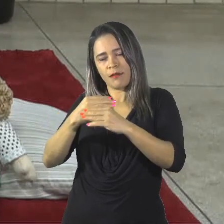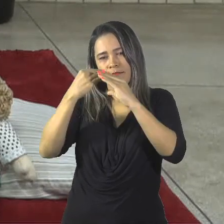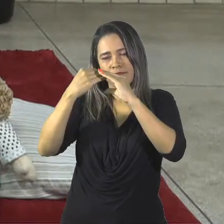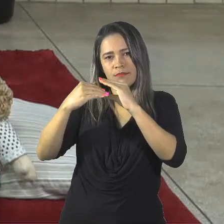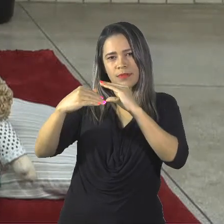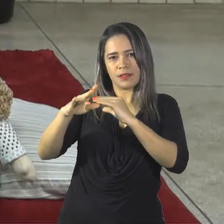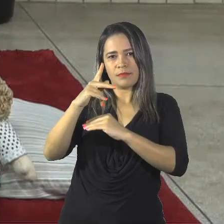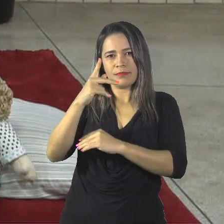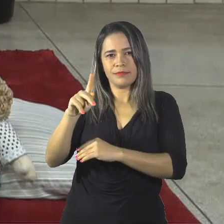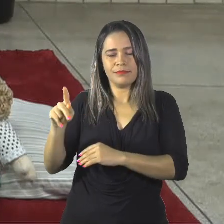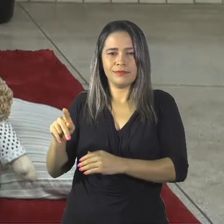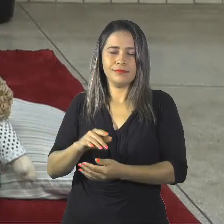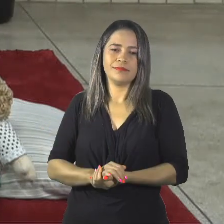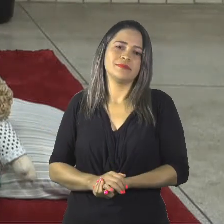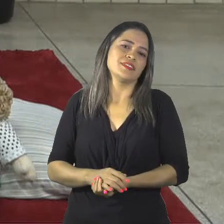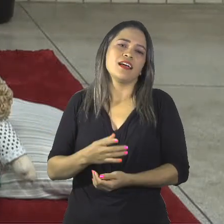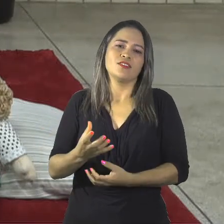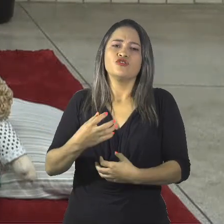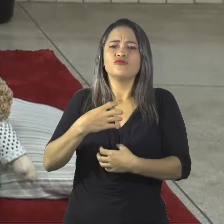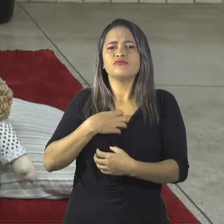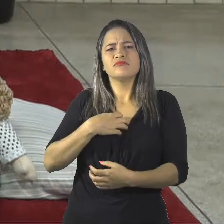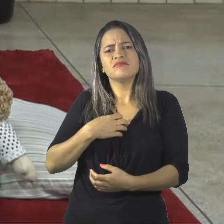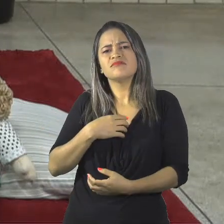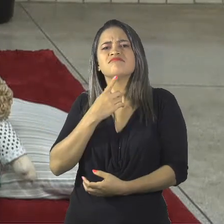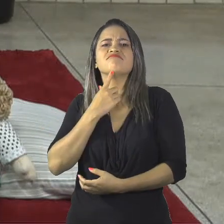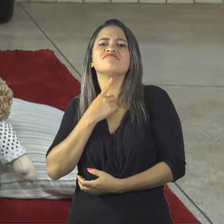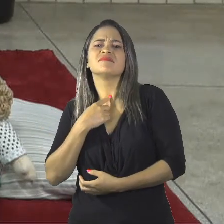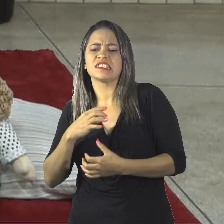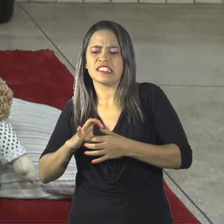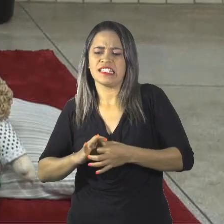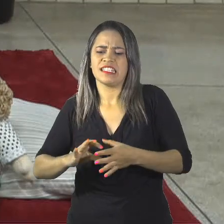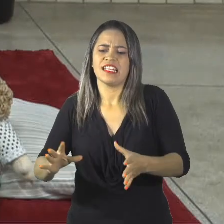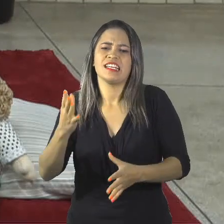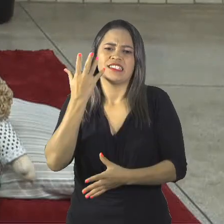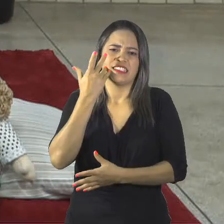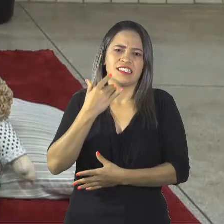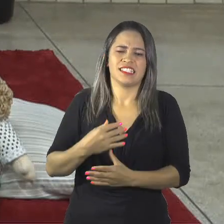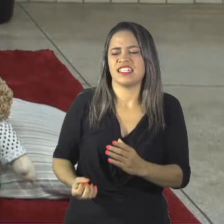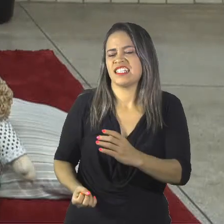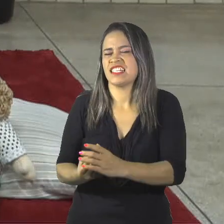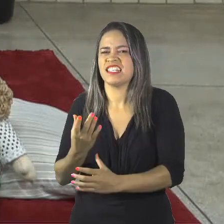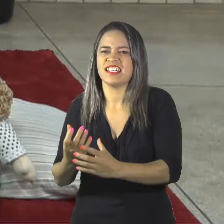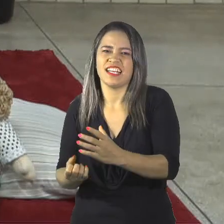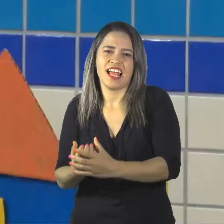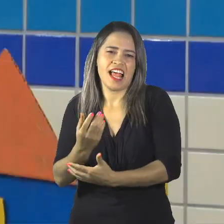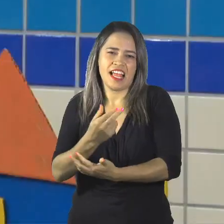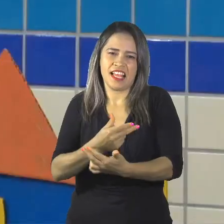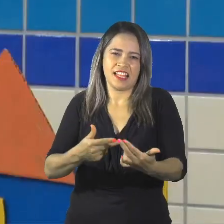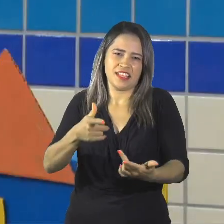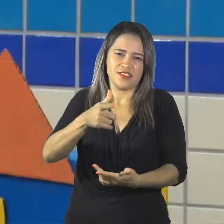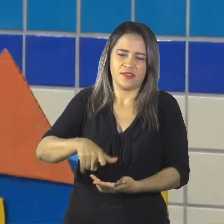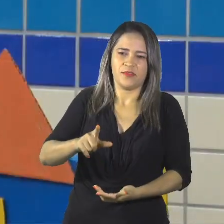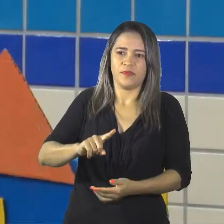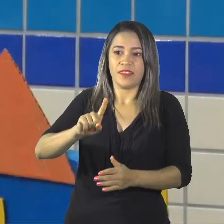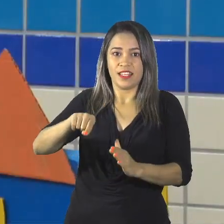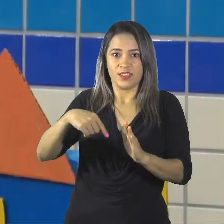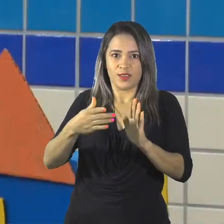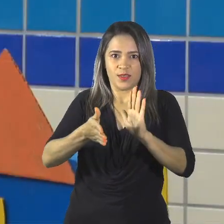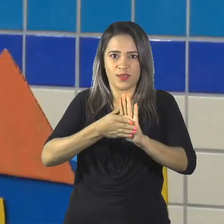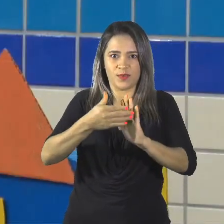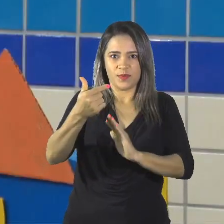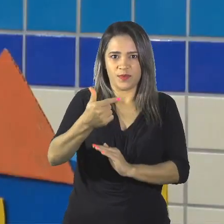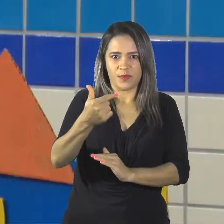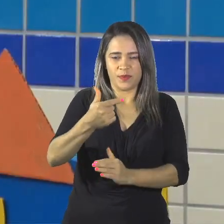não é mesmo? Então, sinta-se à vontade, deixe a sua criança criar e recriar. Nessa segunda proposta, nós